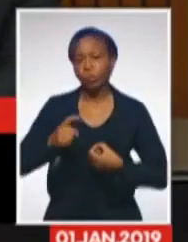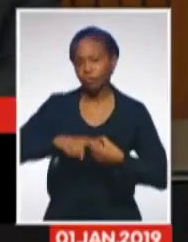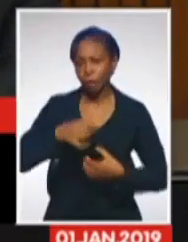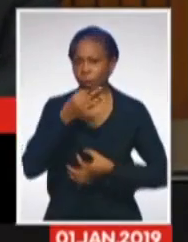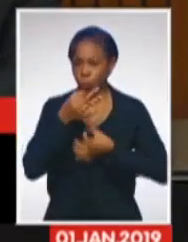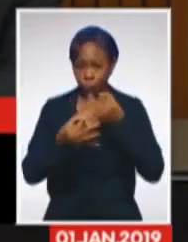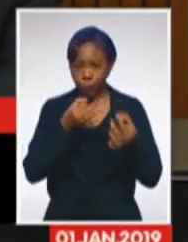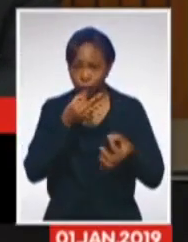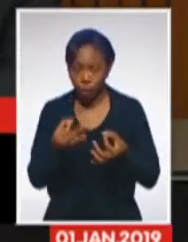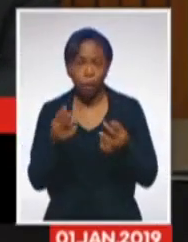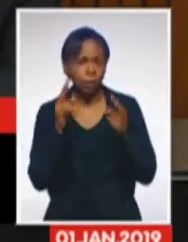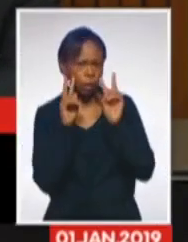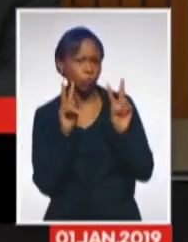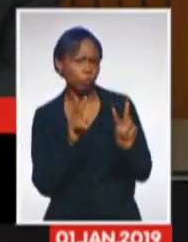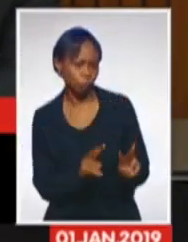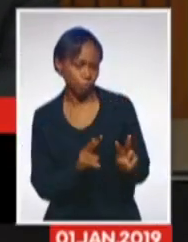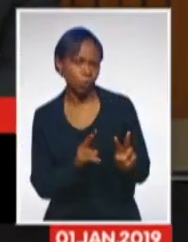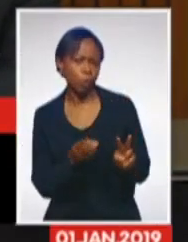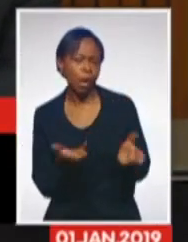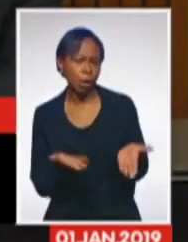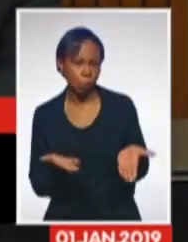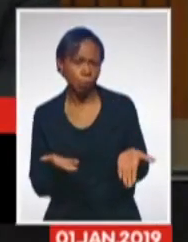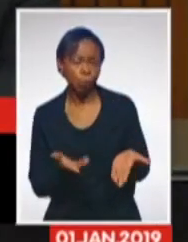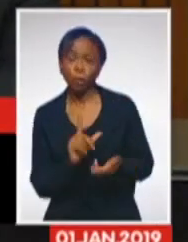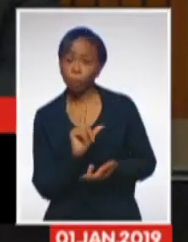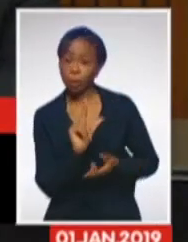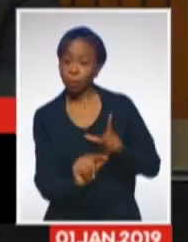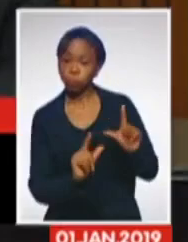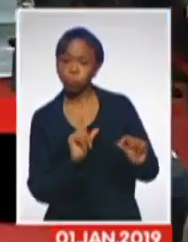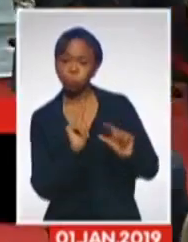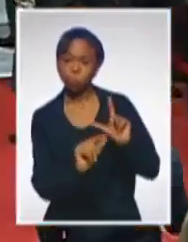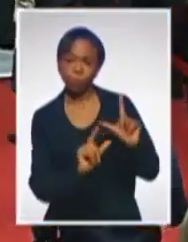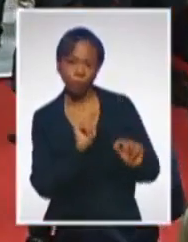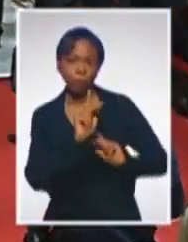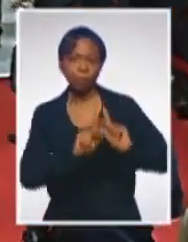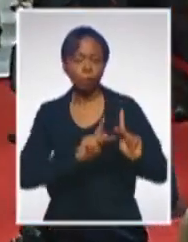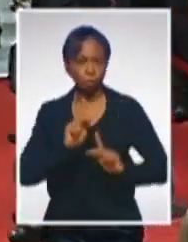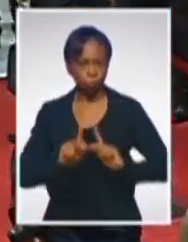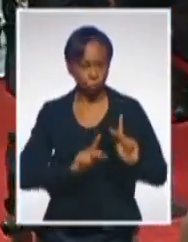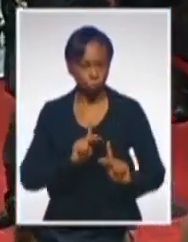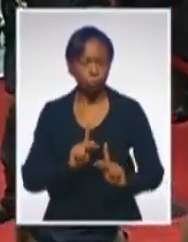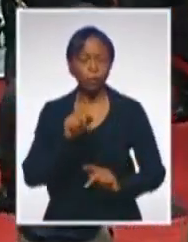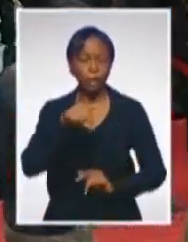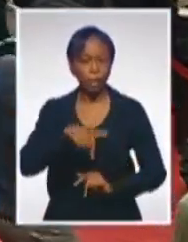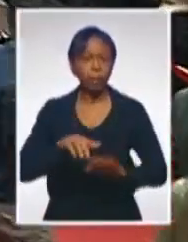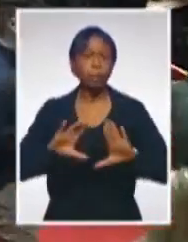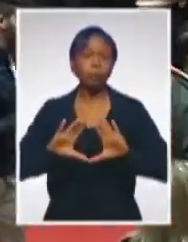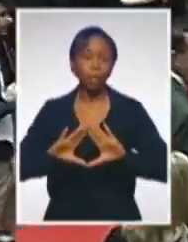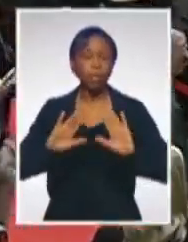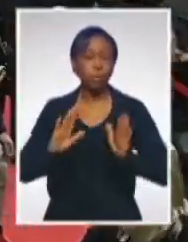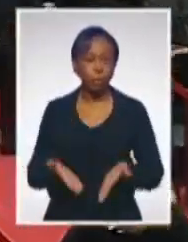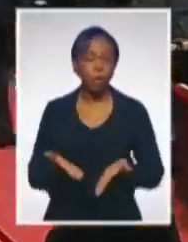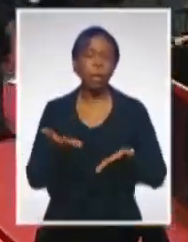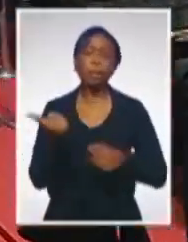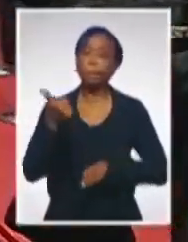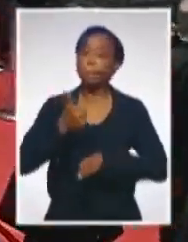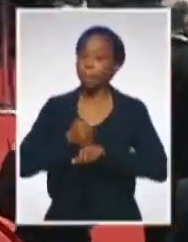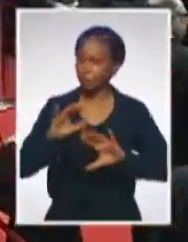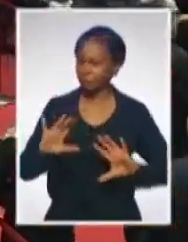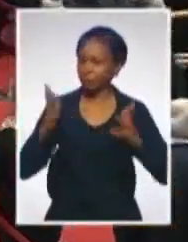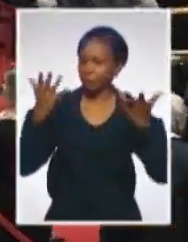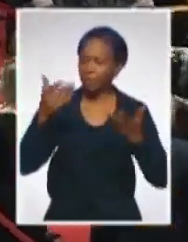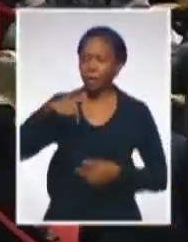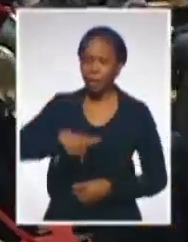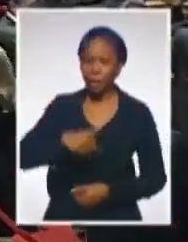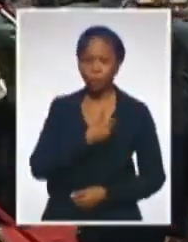gente viu há pouco as imagens da saída dos convidados aqui do plenário da Assembleia Legislativa, onde aconteceu a cerimônia de posse do governador